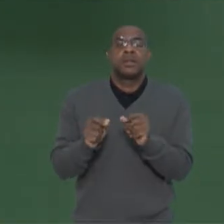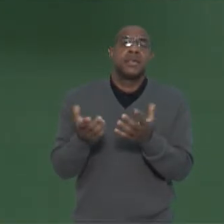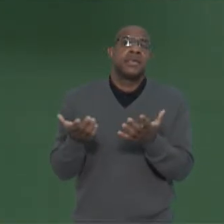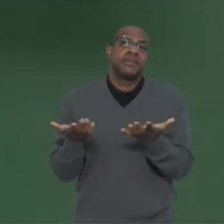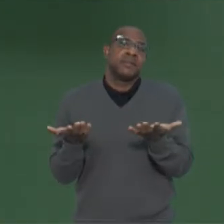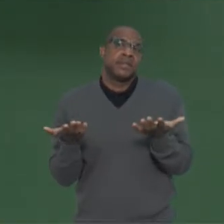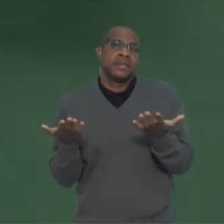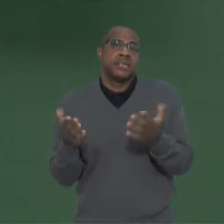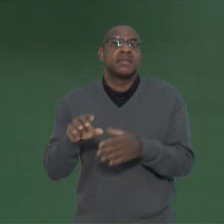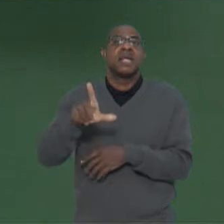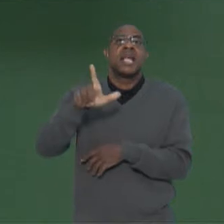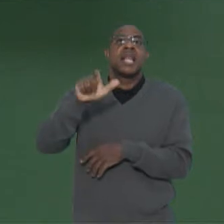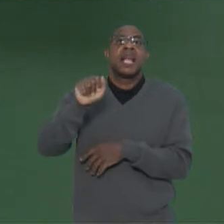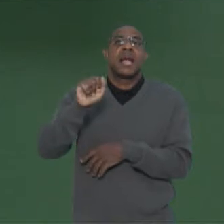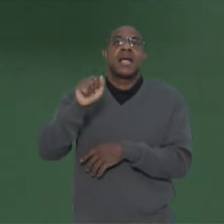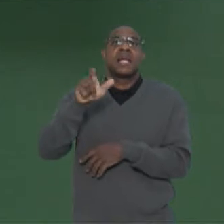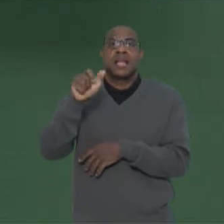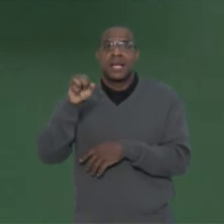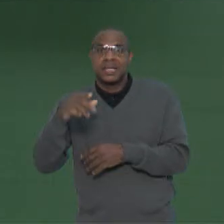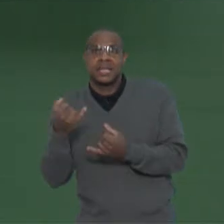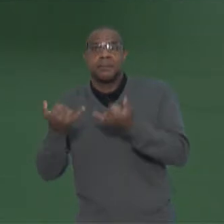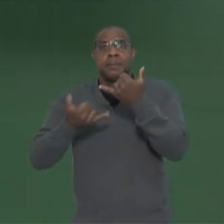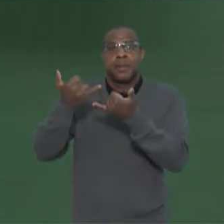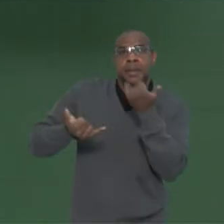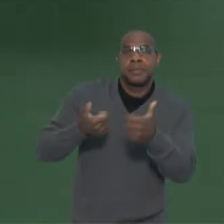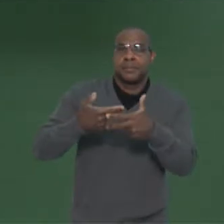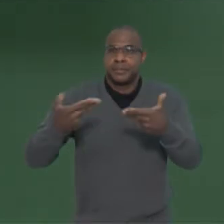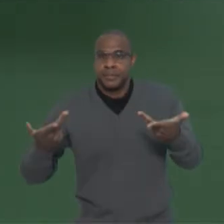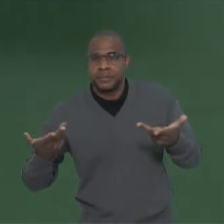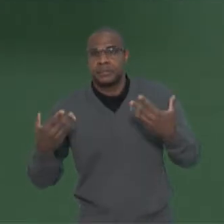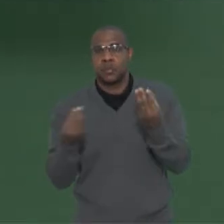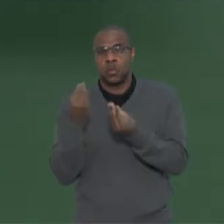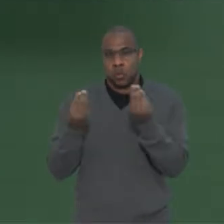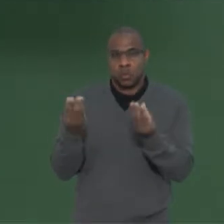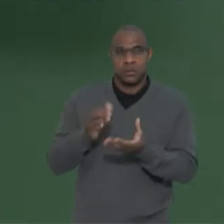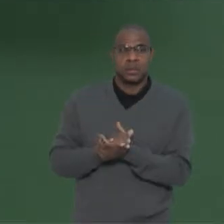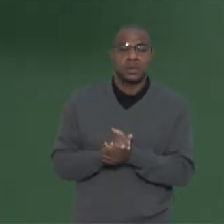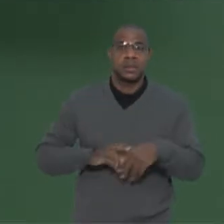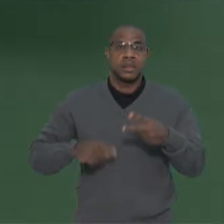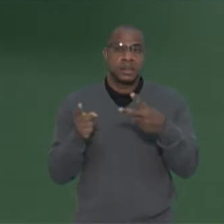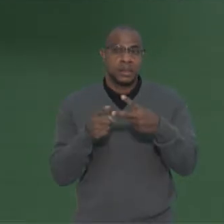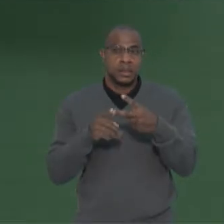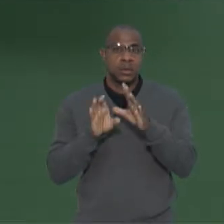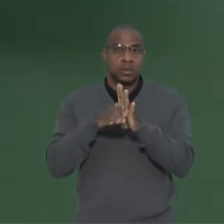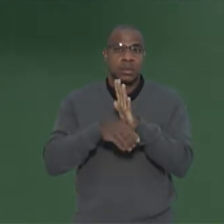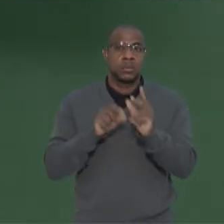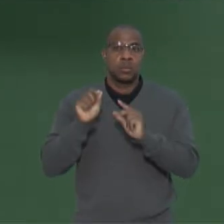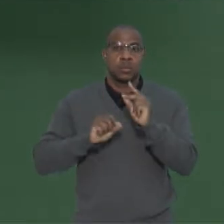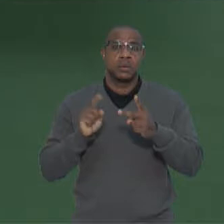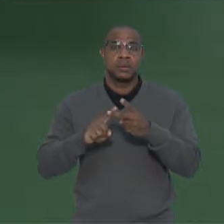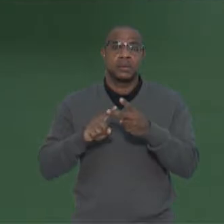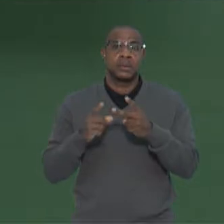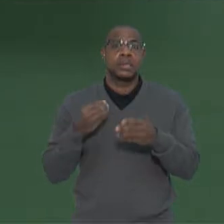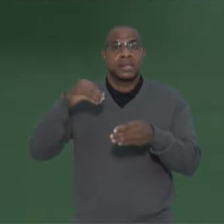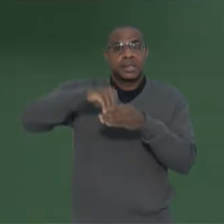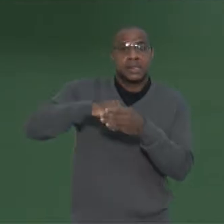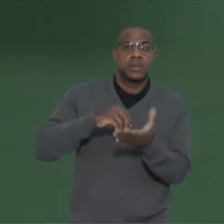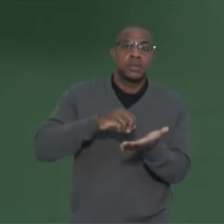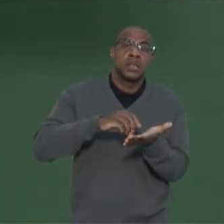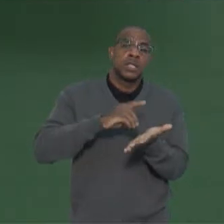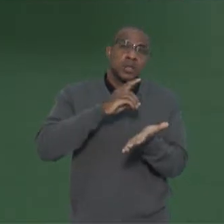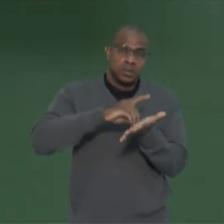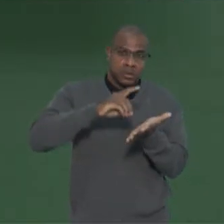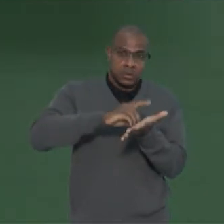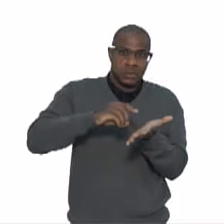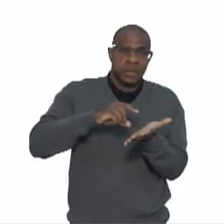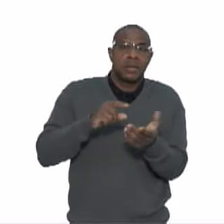está sujeito às regras, às normas, beleza? E o segundo conceito do dicionário,